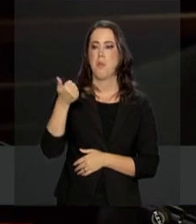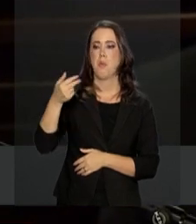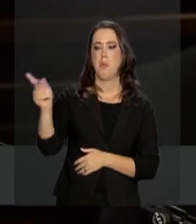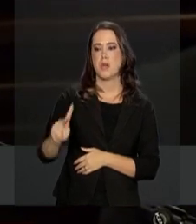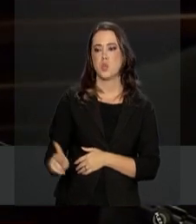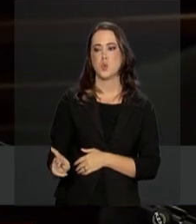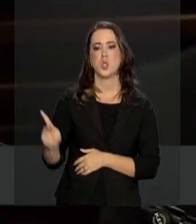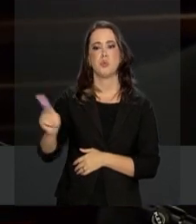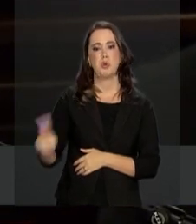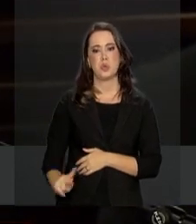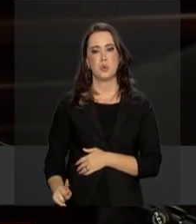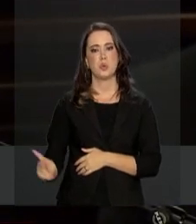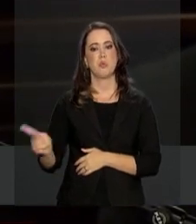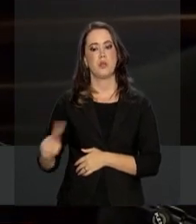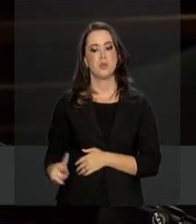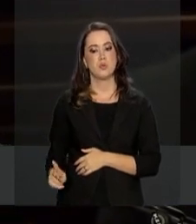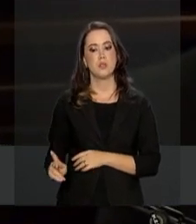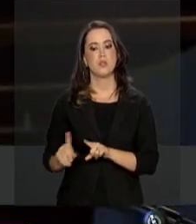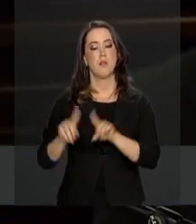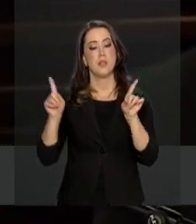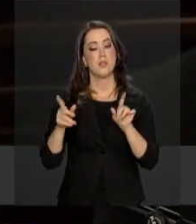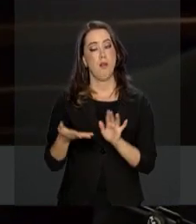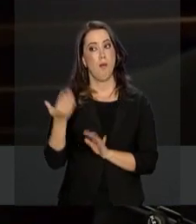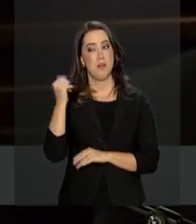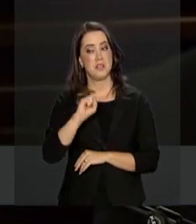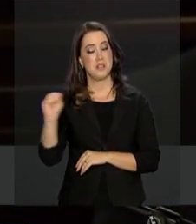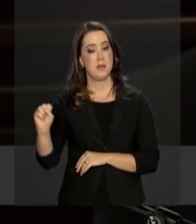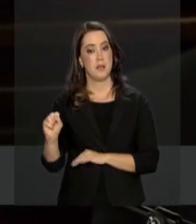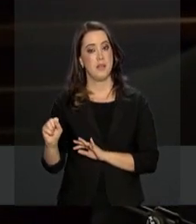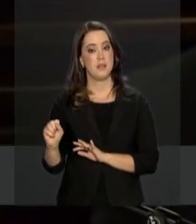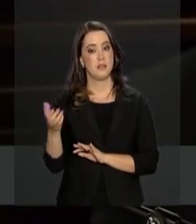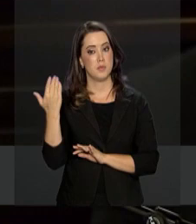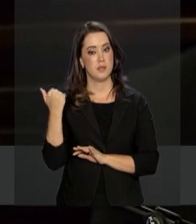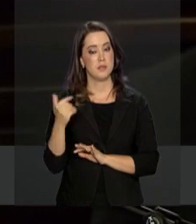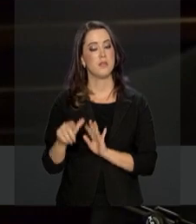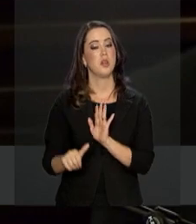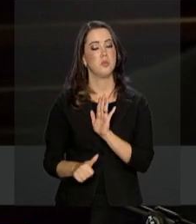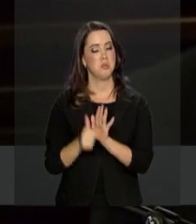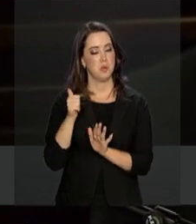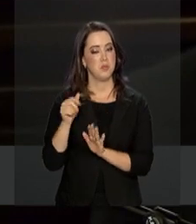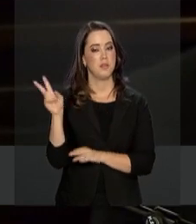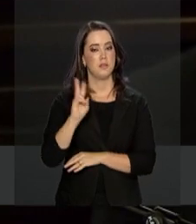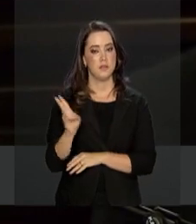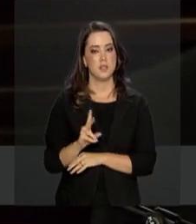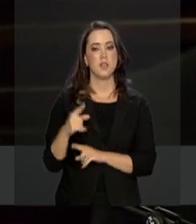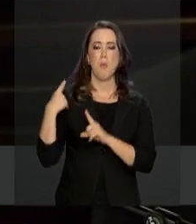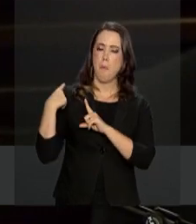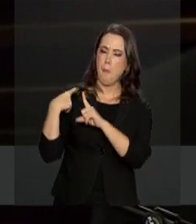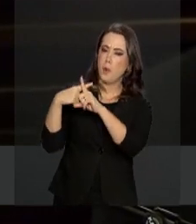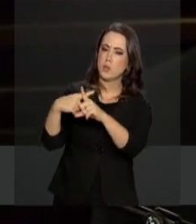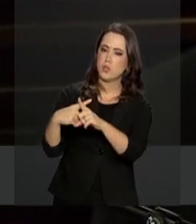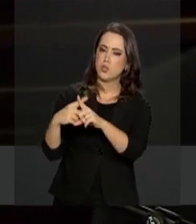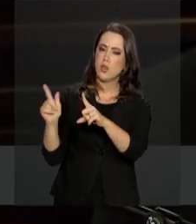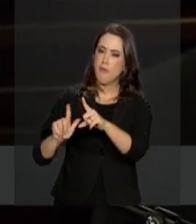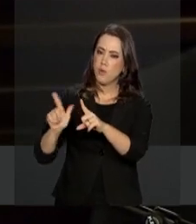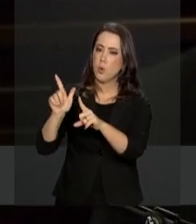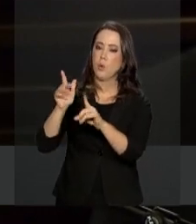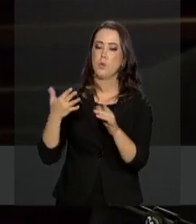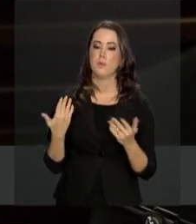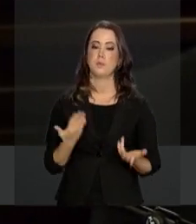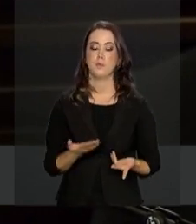prejuízo este semestre passado pela primeira vez teve um balanço positivo e assim foi com banco do brasil caixa econômica federal